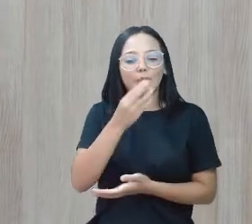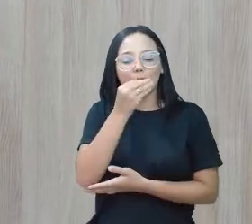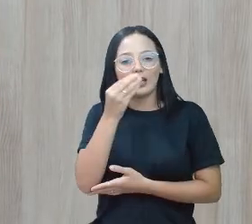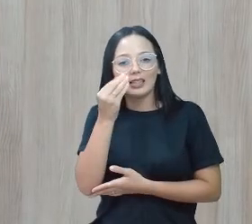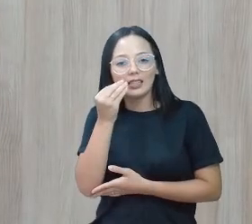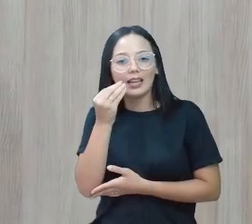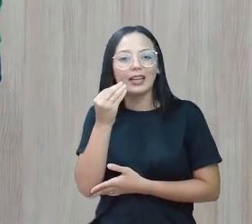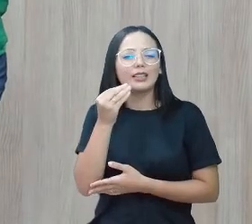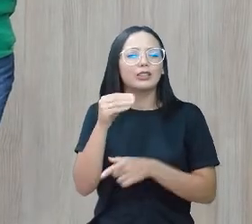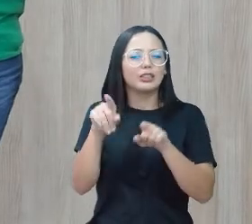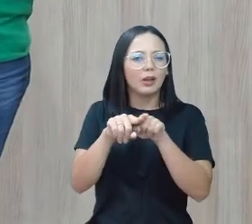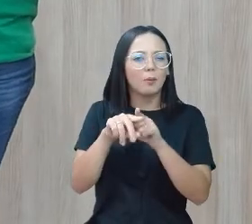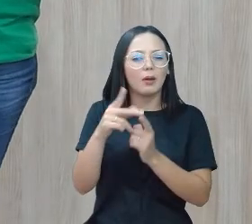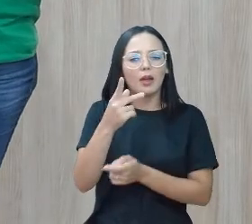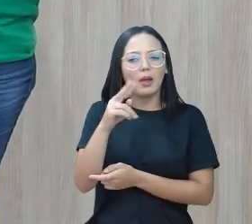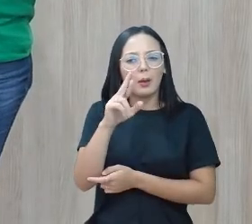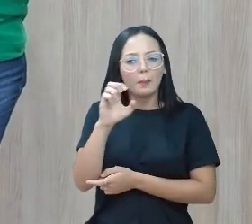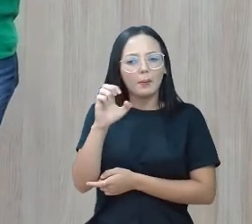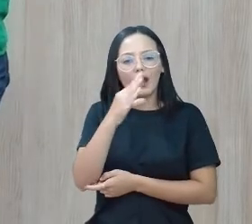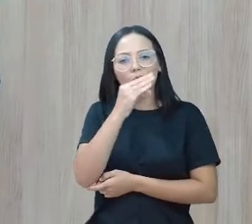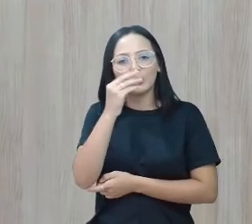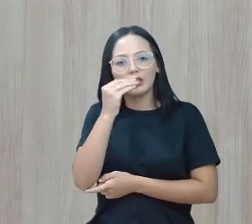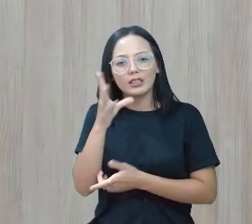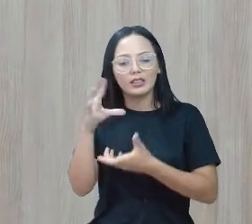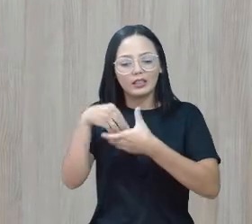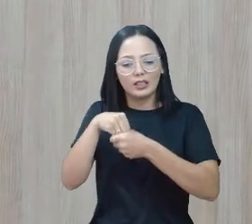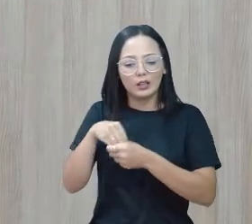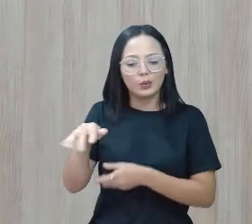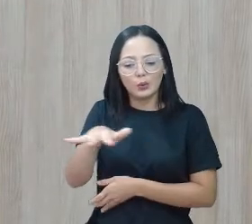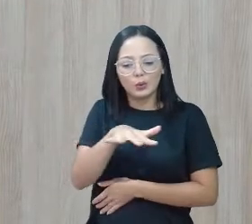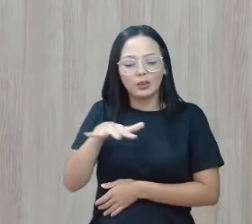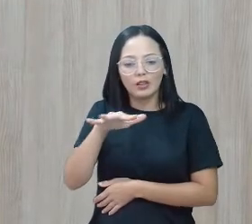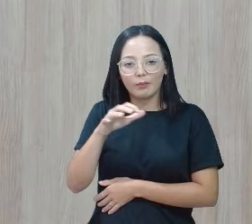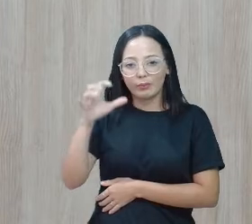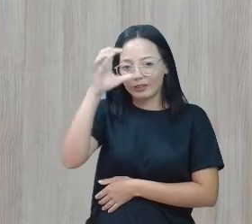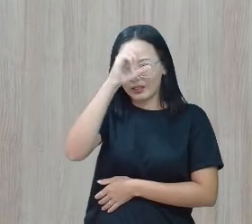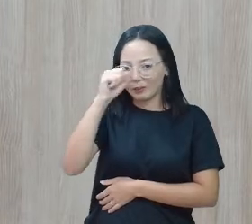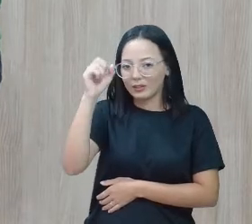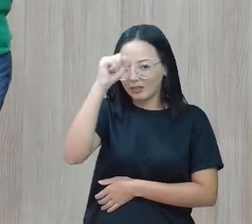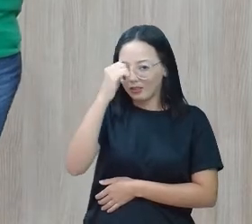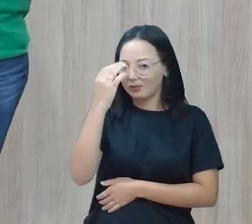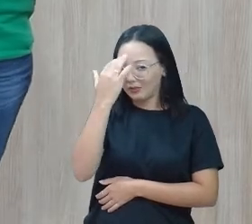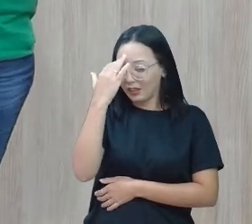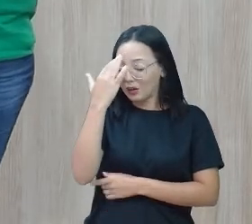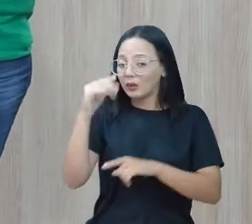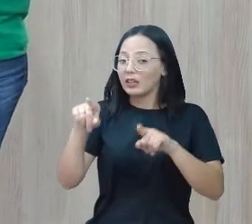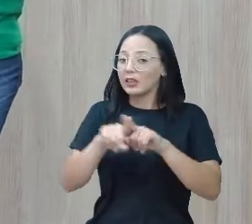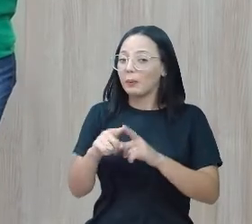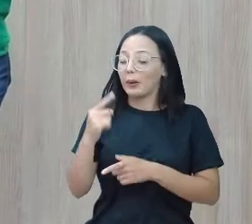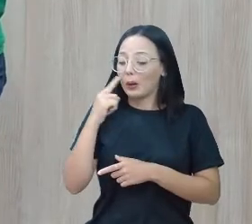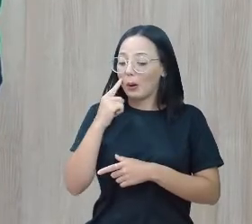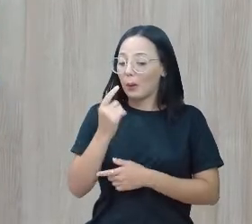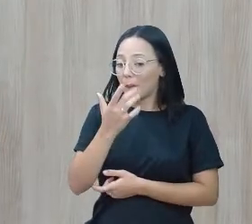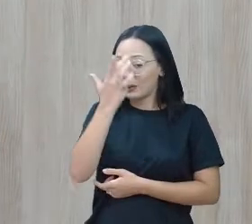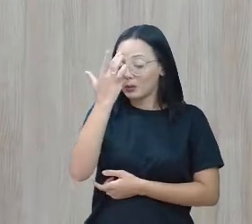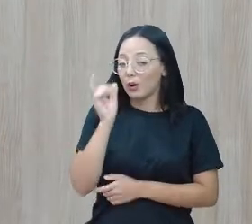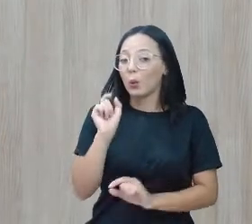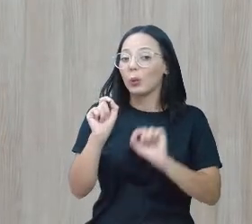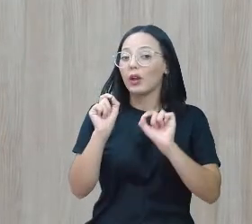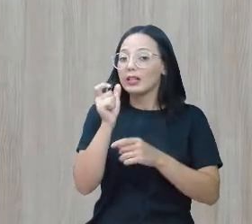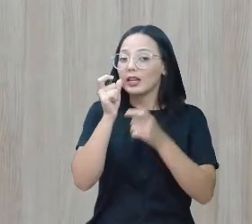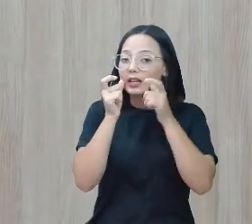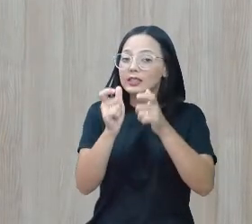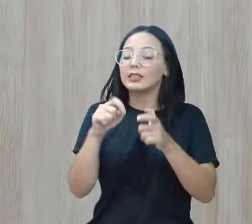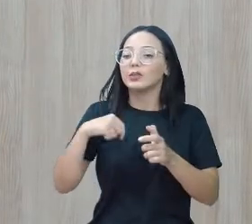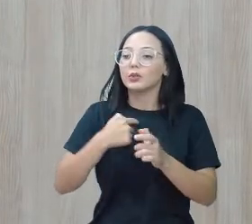adolescentes, pré-adolescentes, não é? Dentro deste campo de aprendizado. E aí, pessoal, é interessante quando estamos